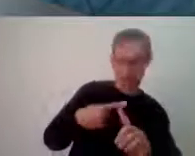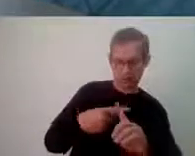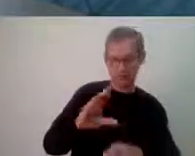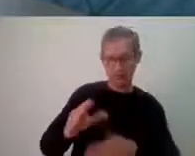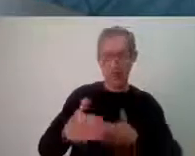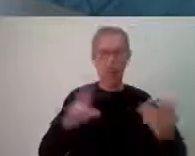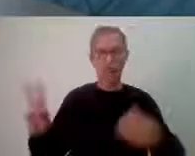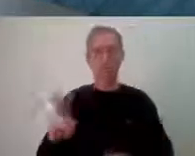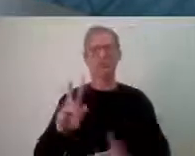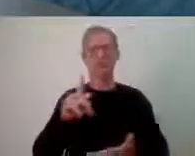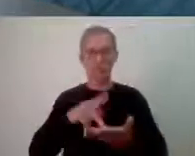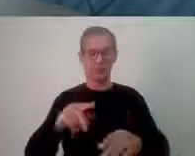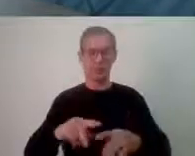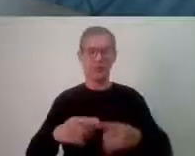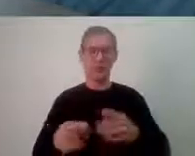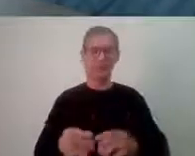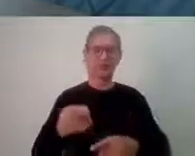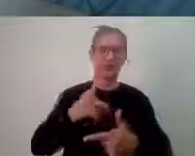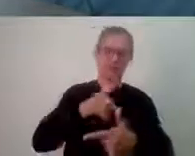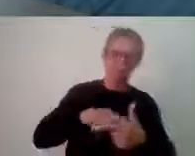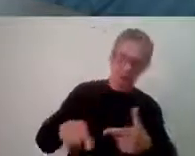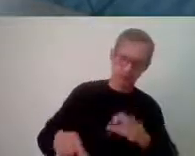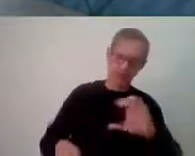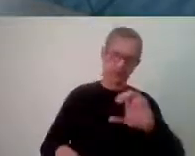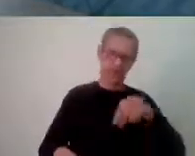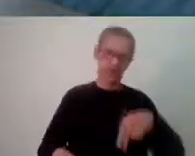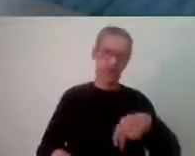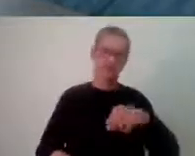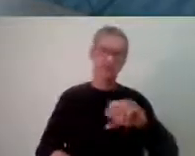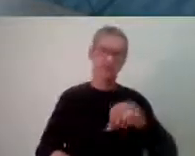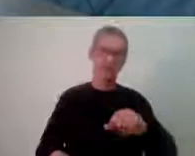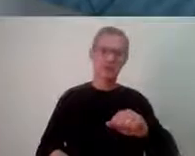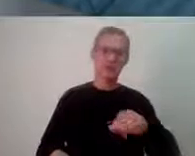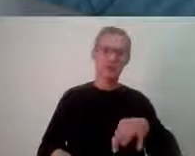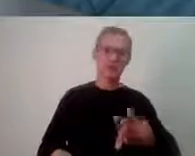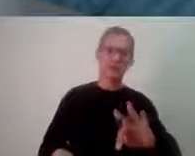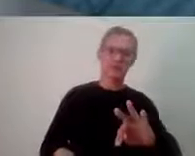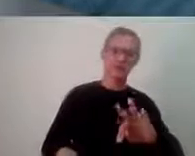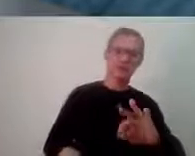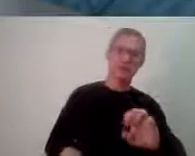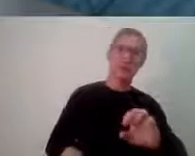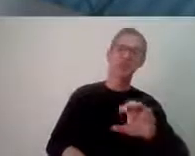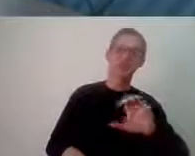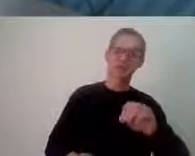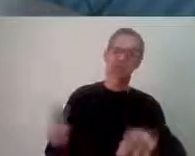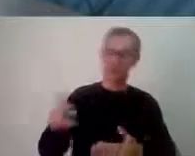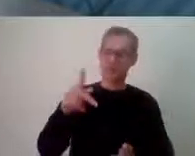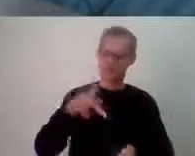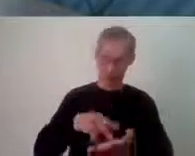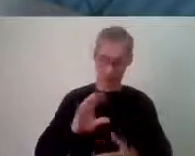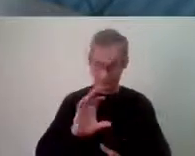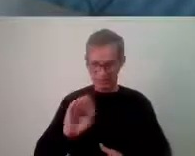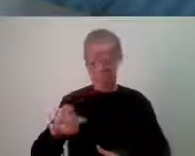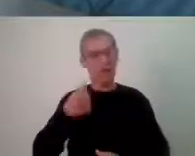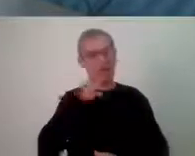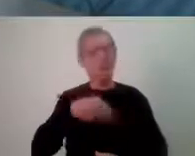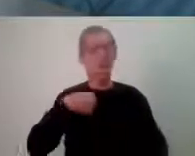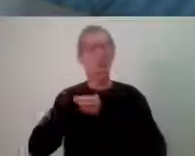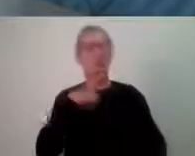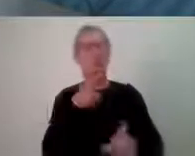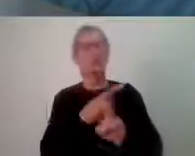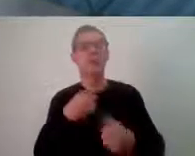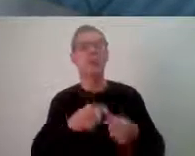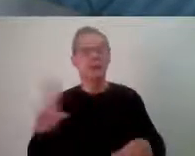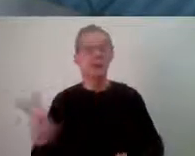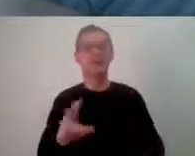quê? Derivada de constante é 0. Derivada de um valor real é 0. Ah, professora, mas e se eu quisesse encontrar